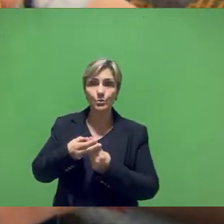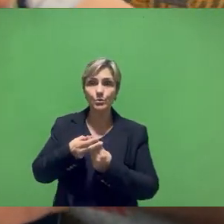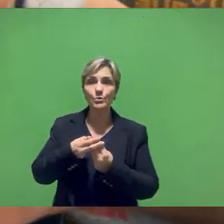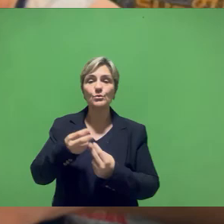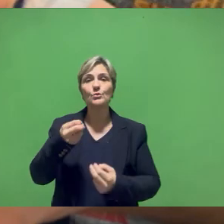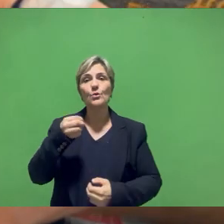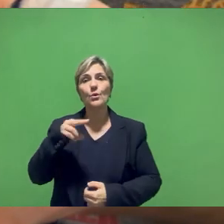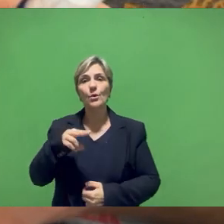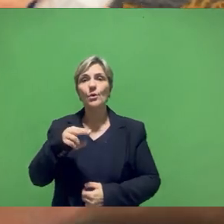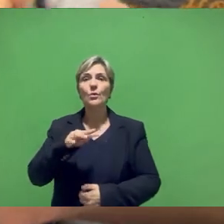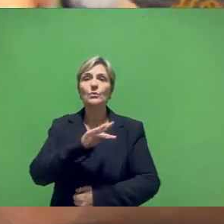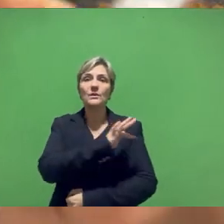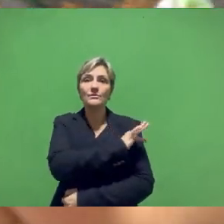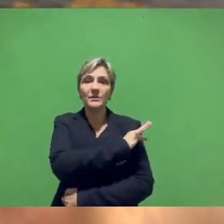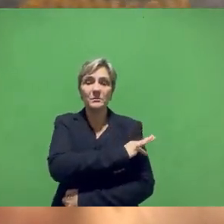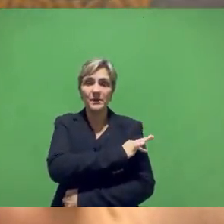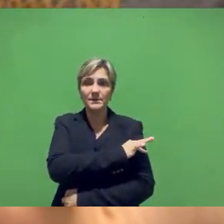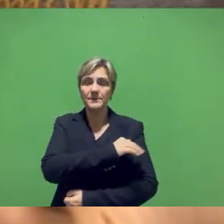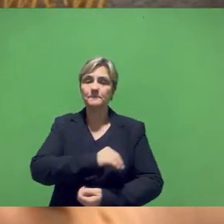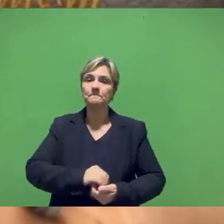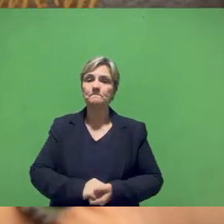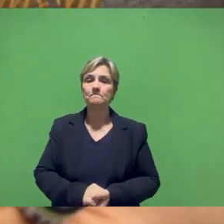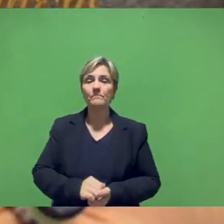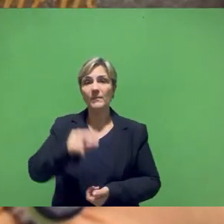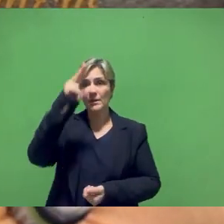saúde, ou na farmácia municipal.